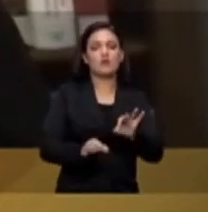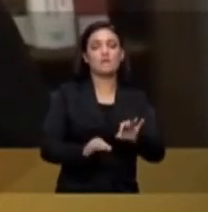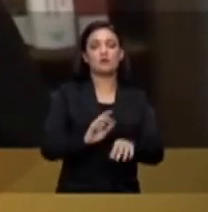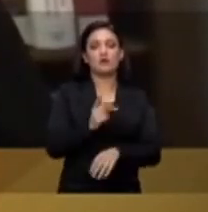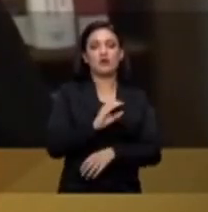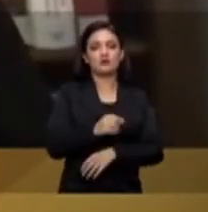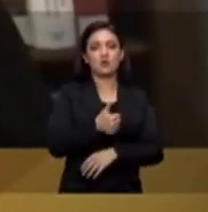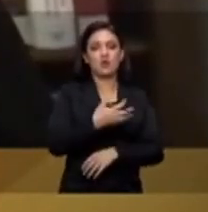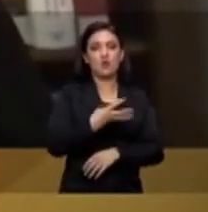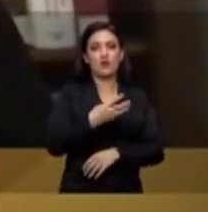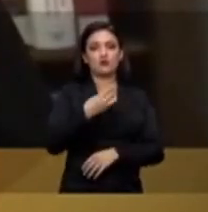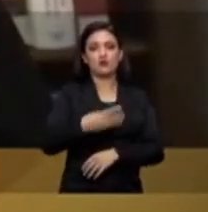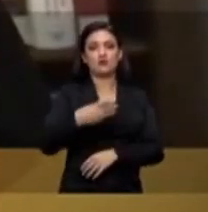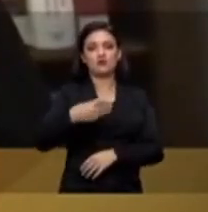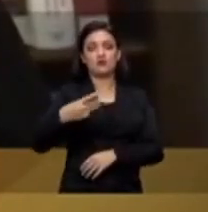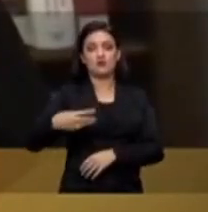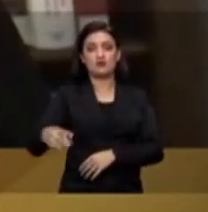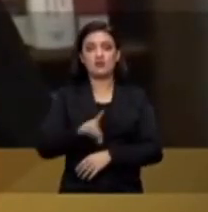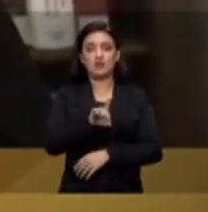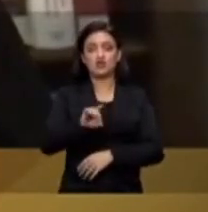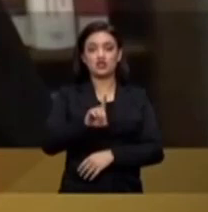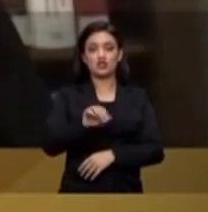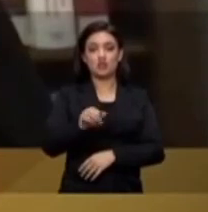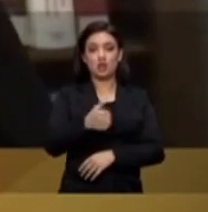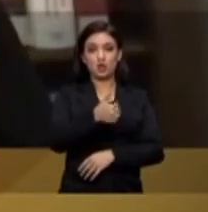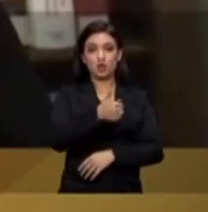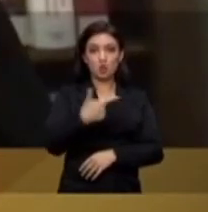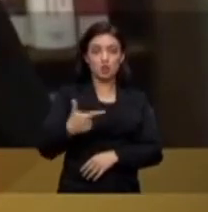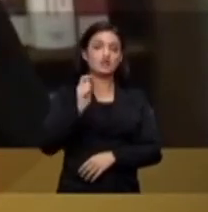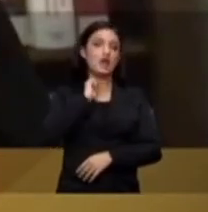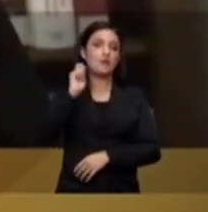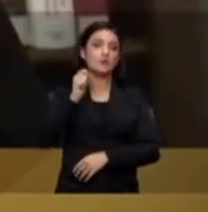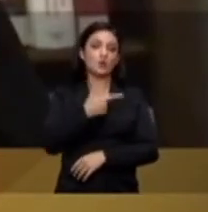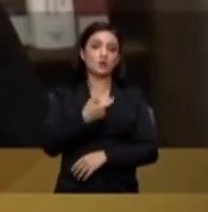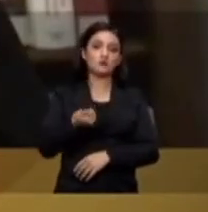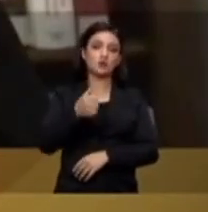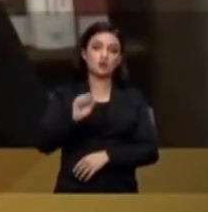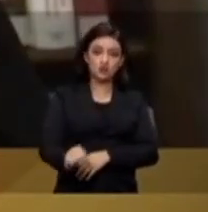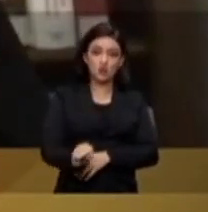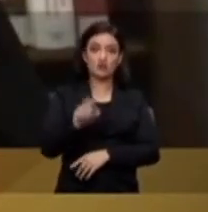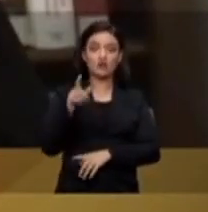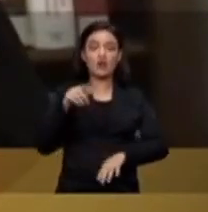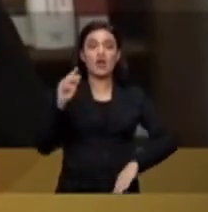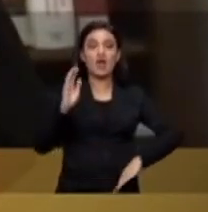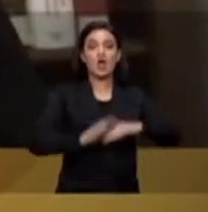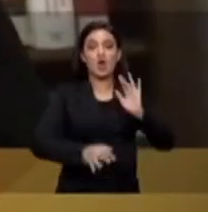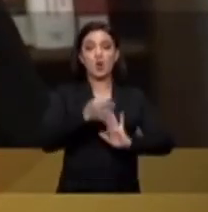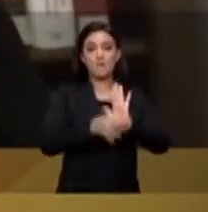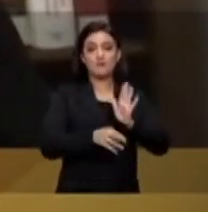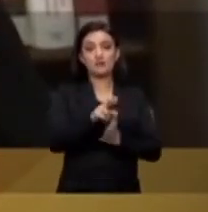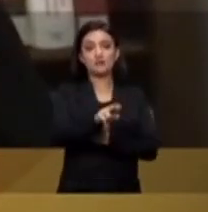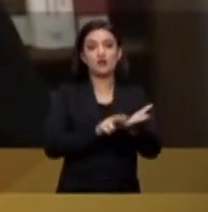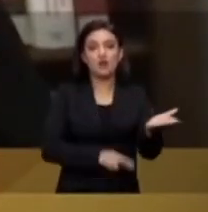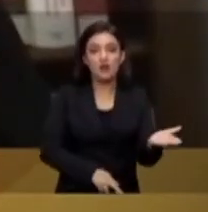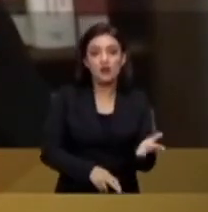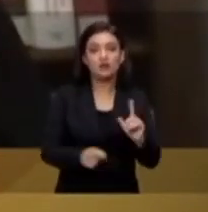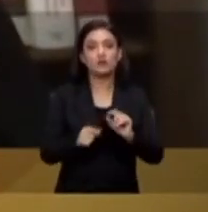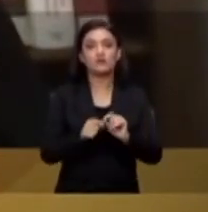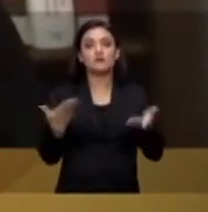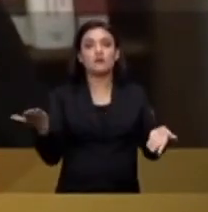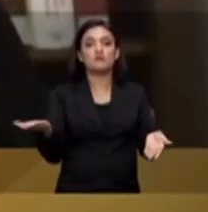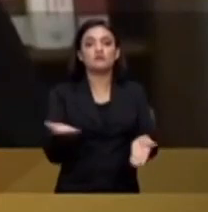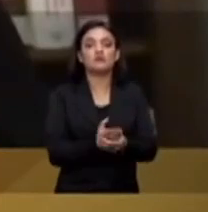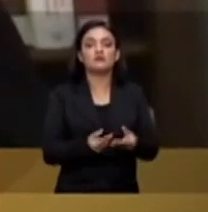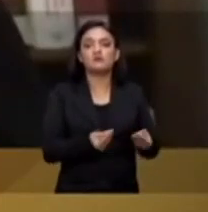143333, realizado em 12 de 4 de 2018, segundo o qual compete ao relator, de maneira discricionária, a remessa de feitos